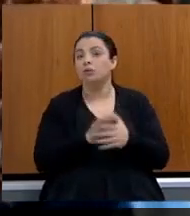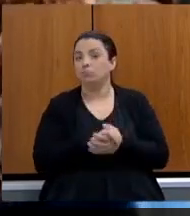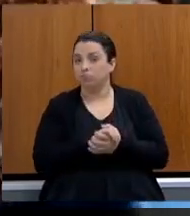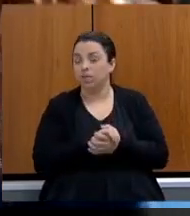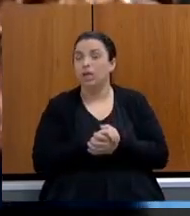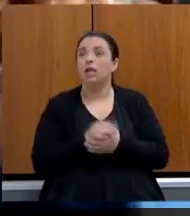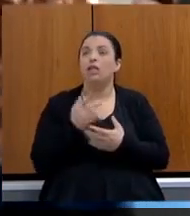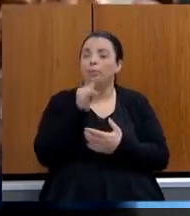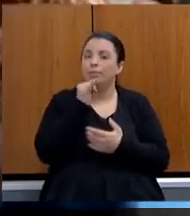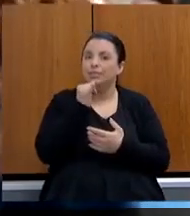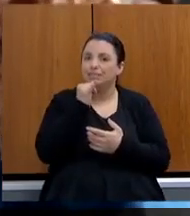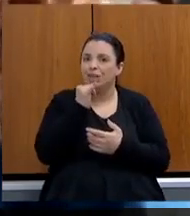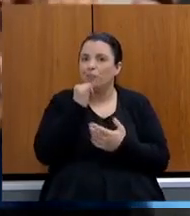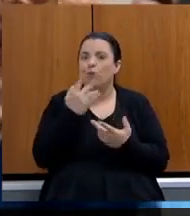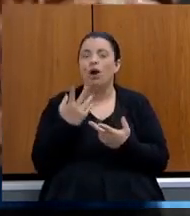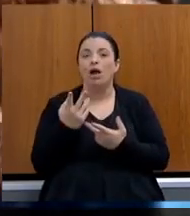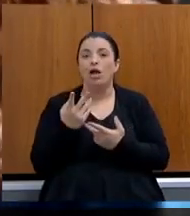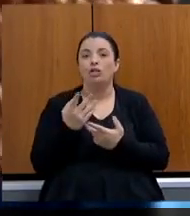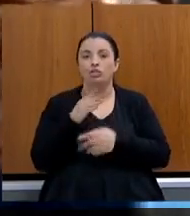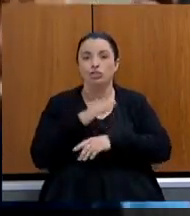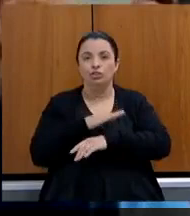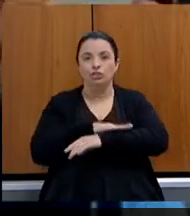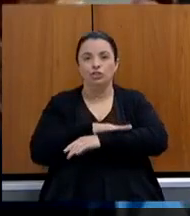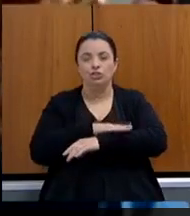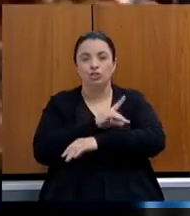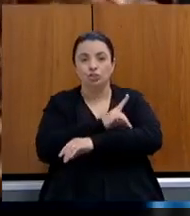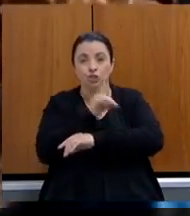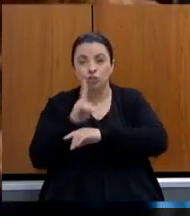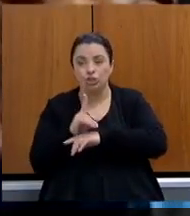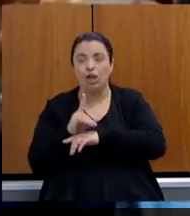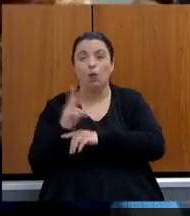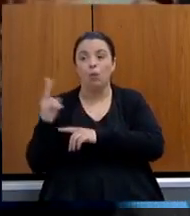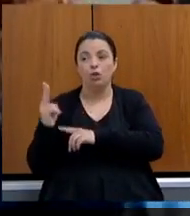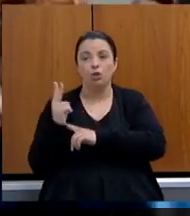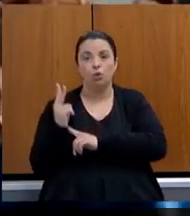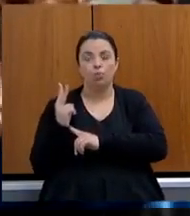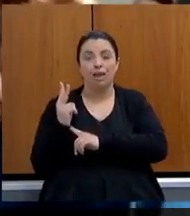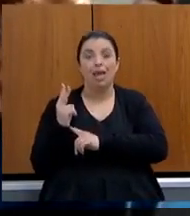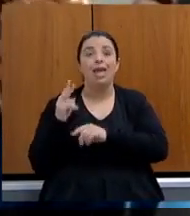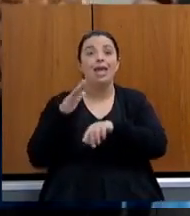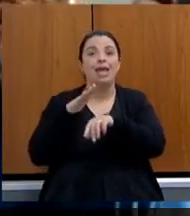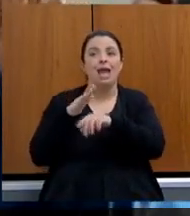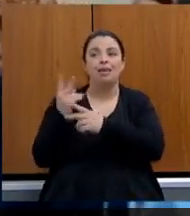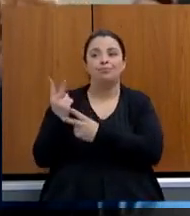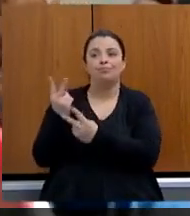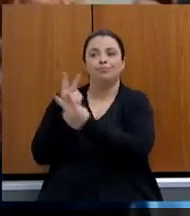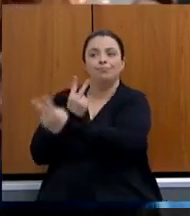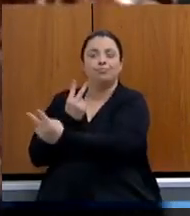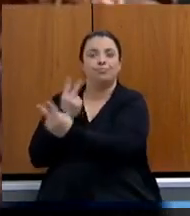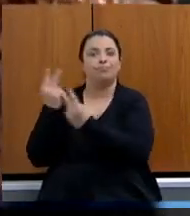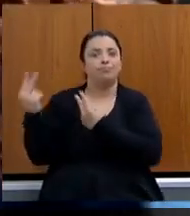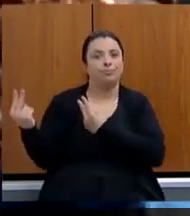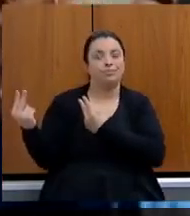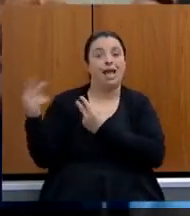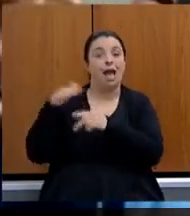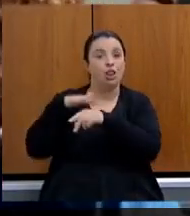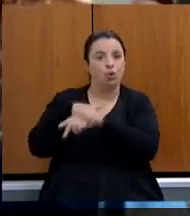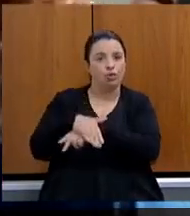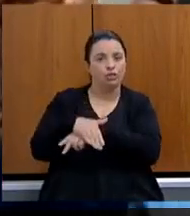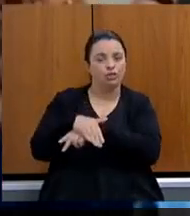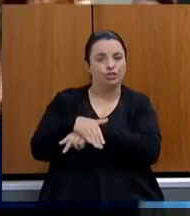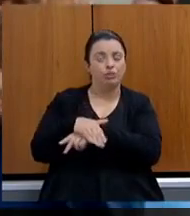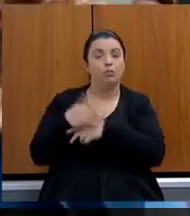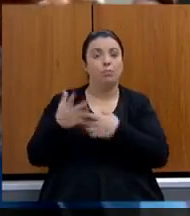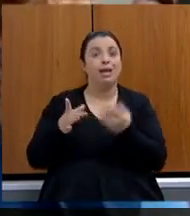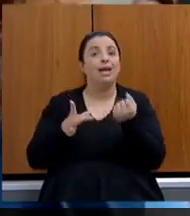uma dupla vigiando aí pode à noite outra dupla passar a noite na escola para tentar garantir segurança não só